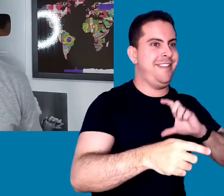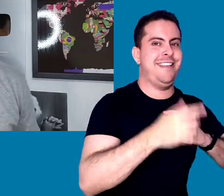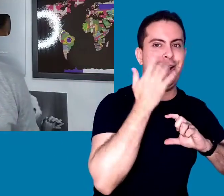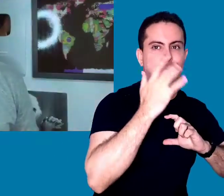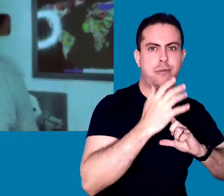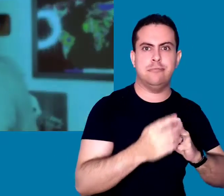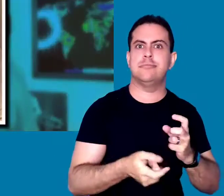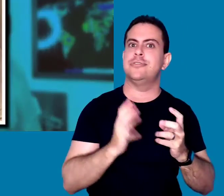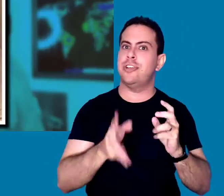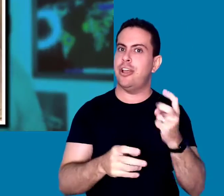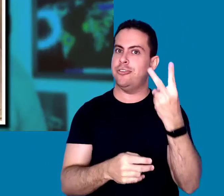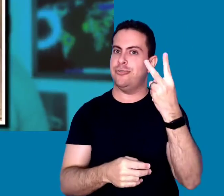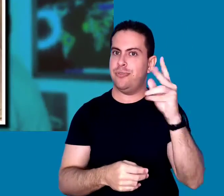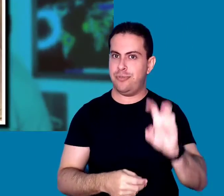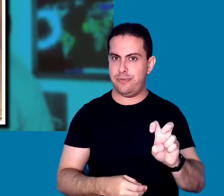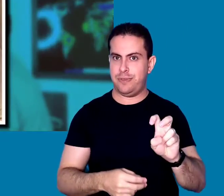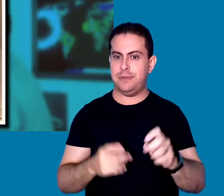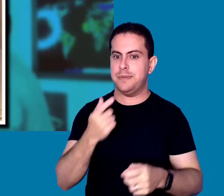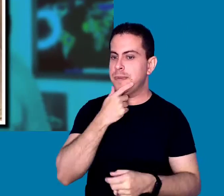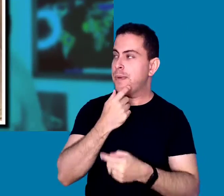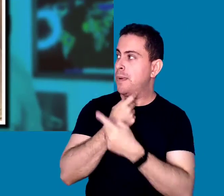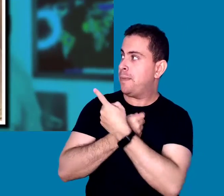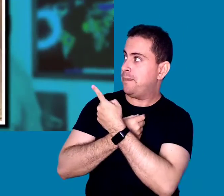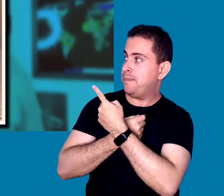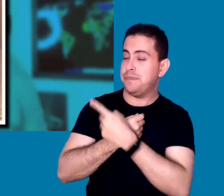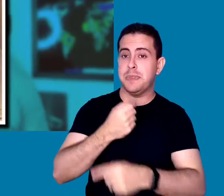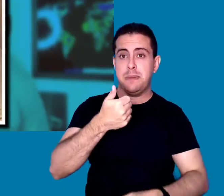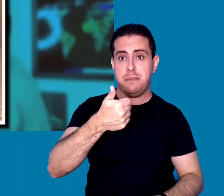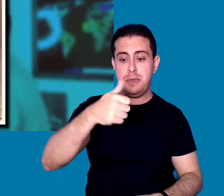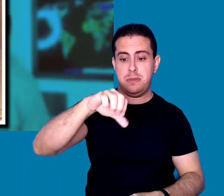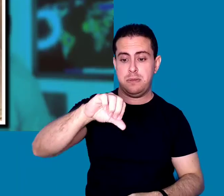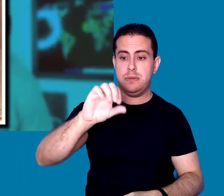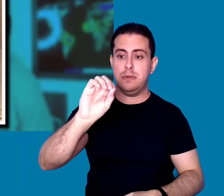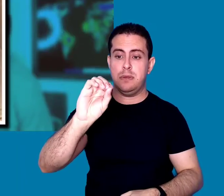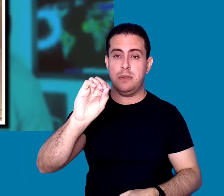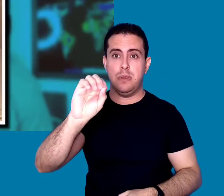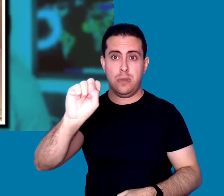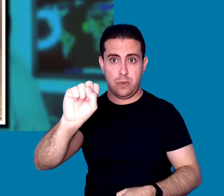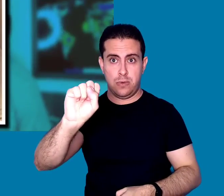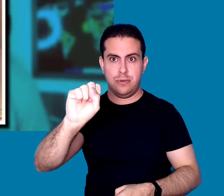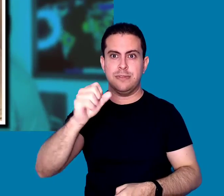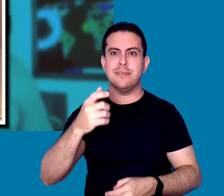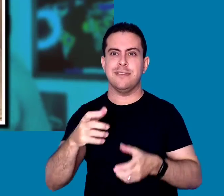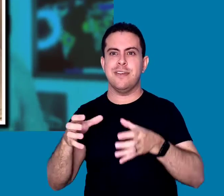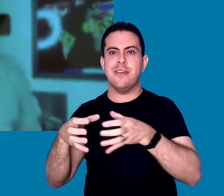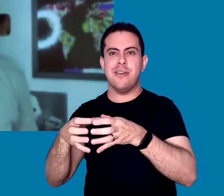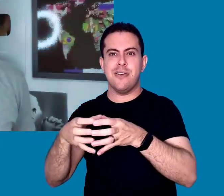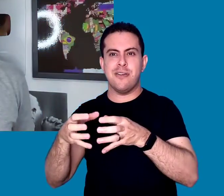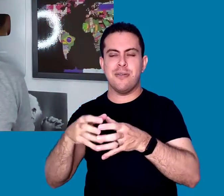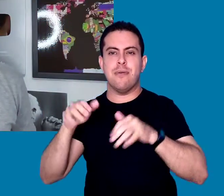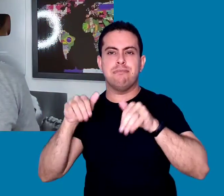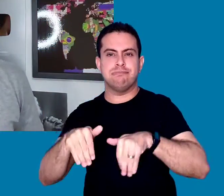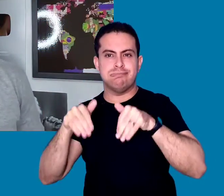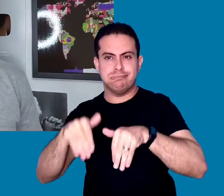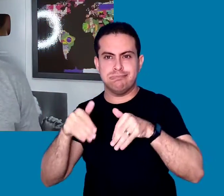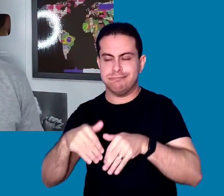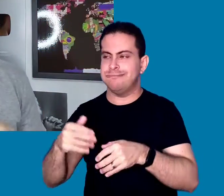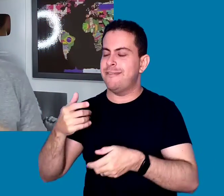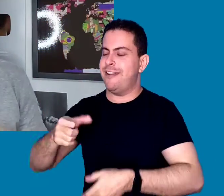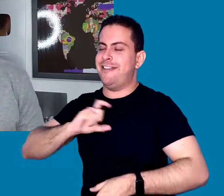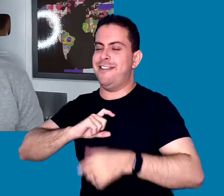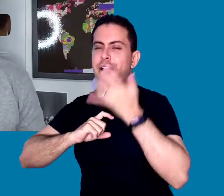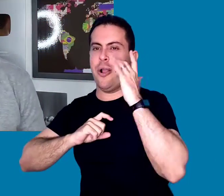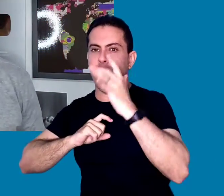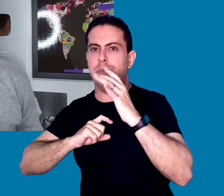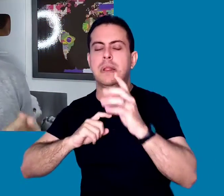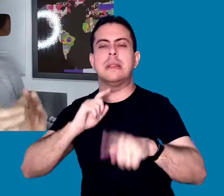o de Daniel Carroll, que em 1908 ganhou medalha de ouro pelo time de rugby da Austrália, e em 1920 repetiu